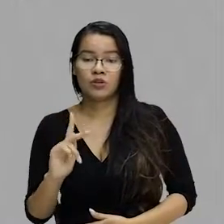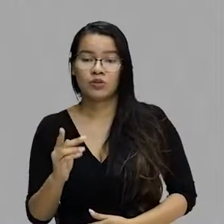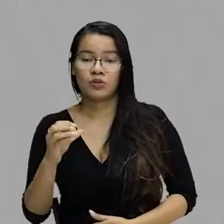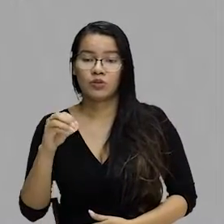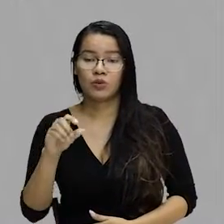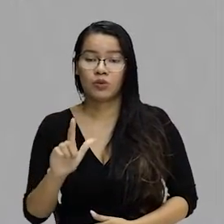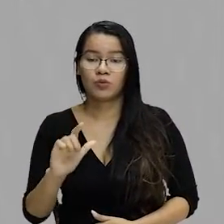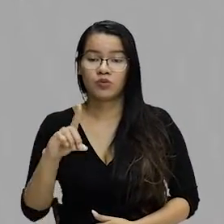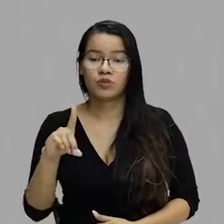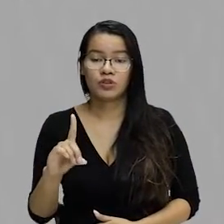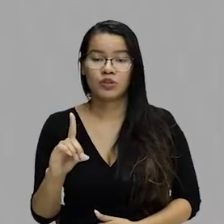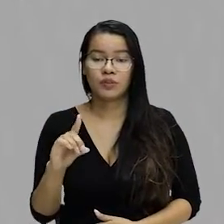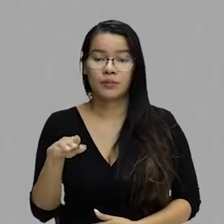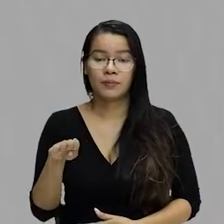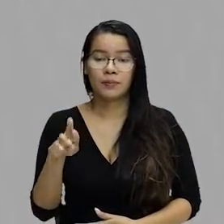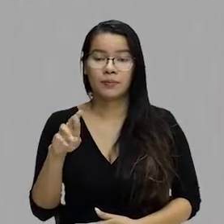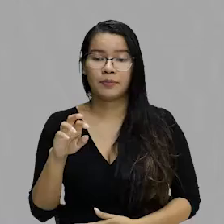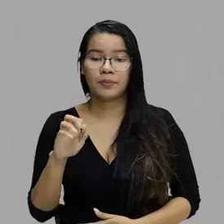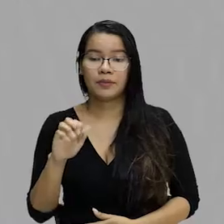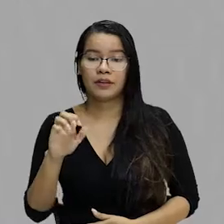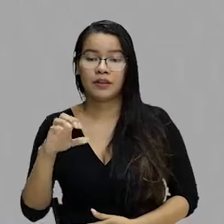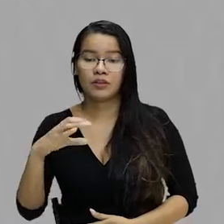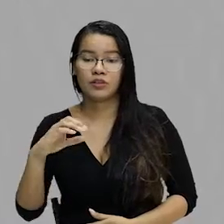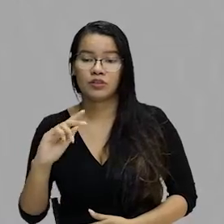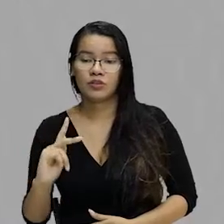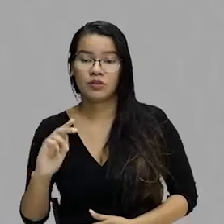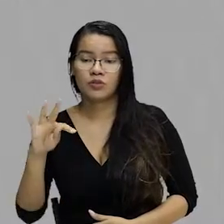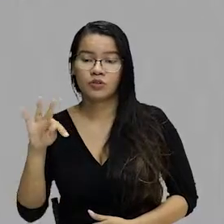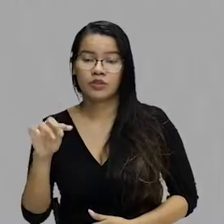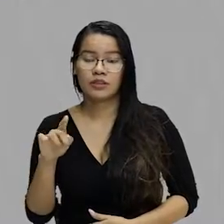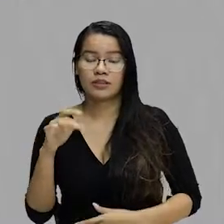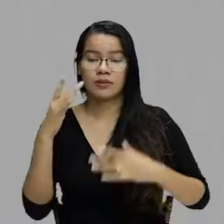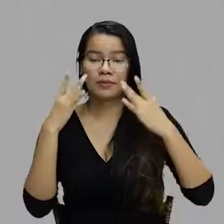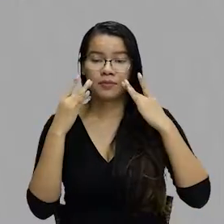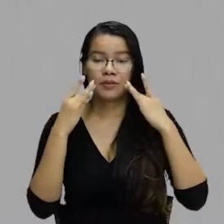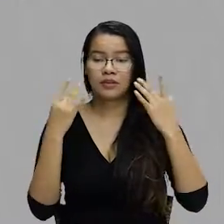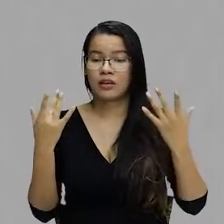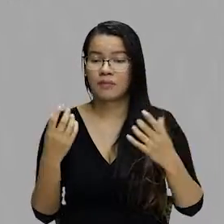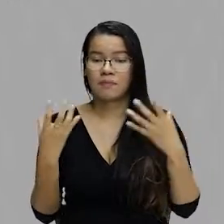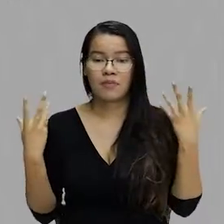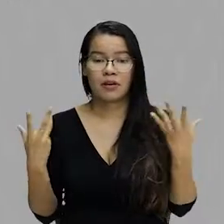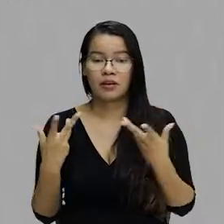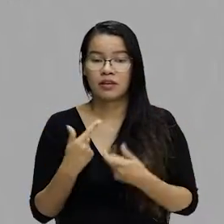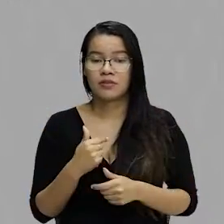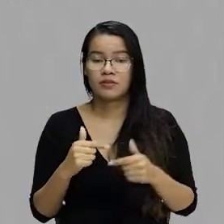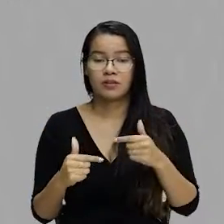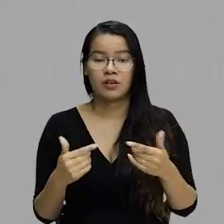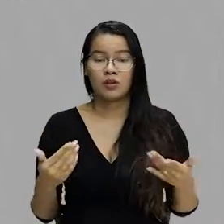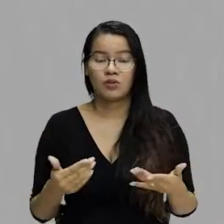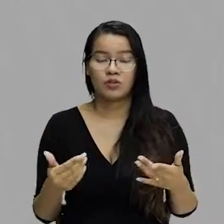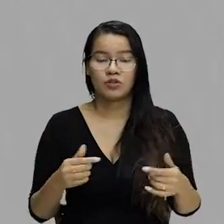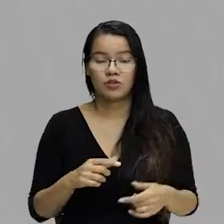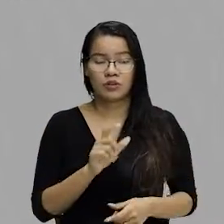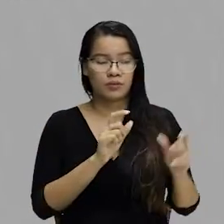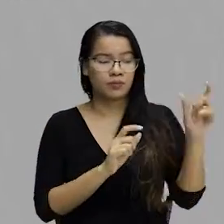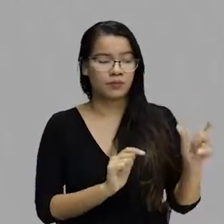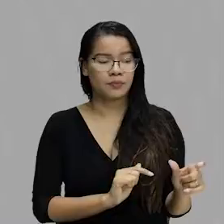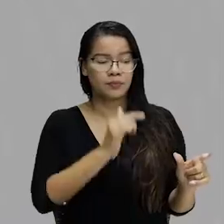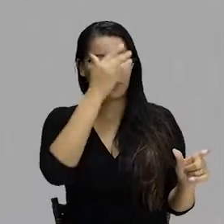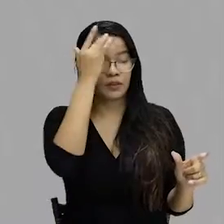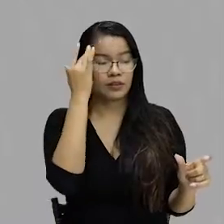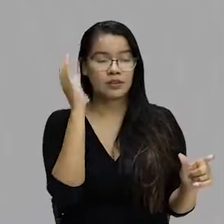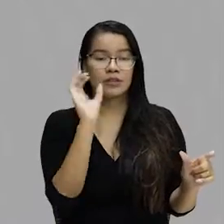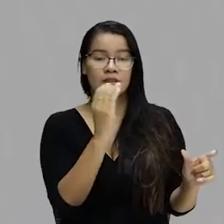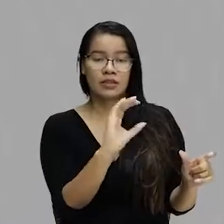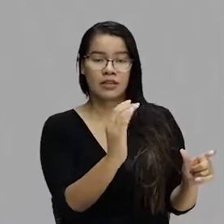épico. Né. Essa peça aqui, ela seria perfeita para a gente trabalhar no dia de hoje, onde alguém da ciência diz que a ciência é válida. Não